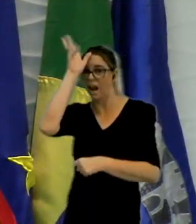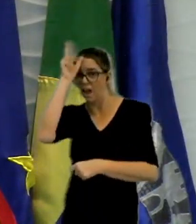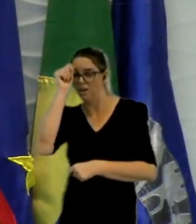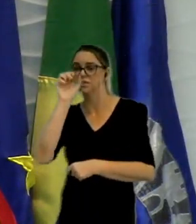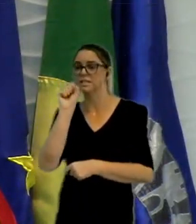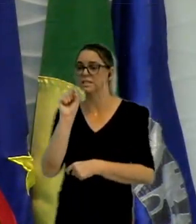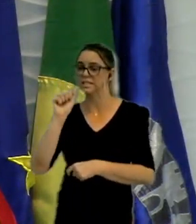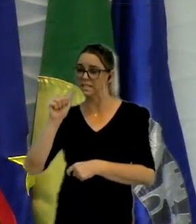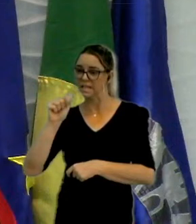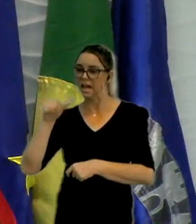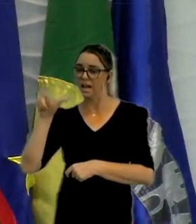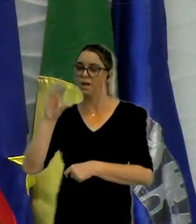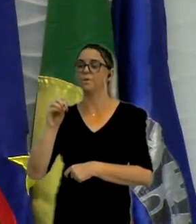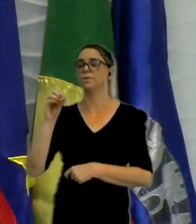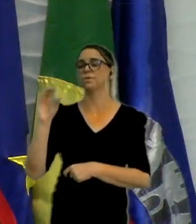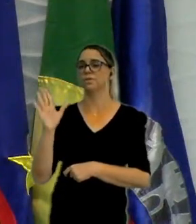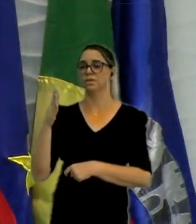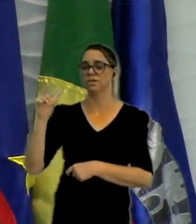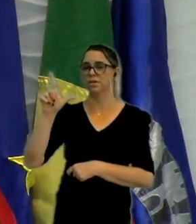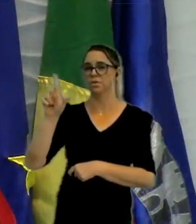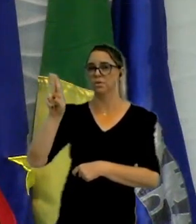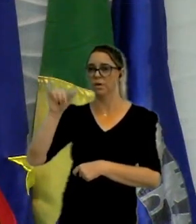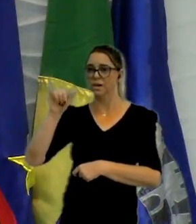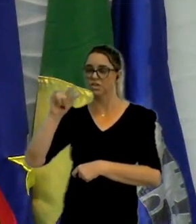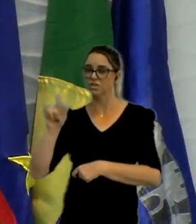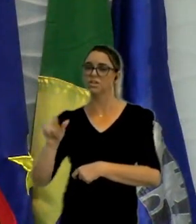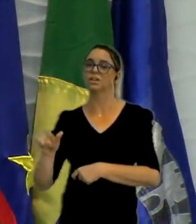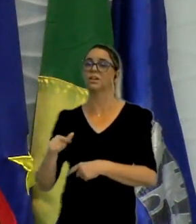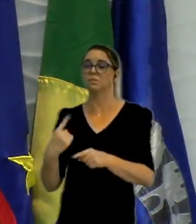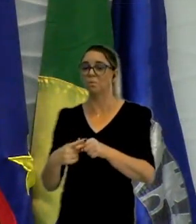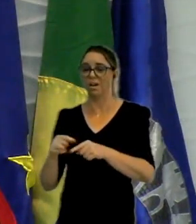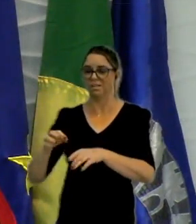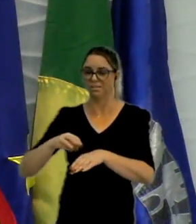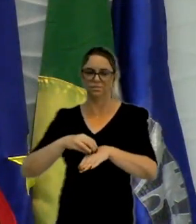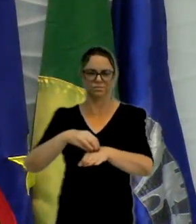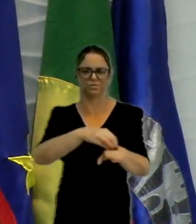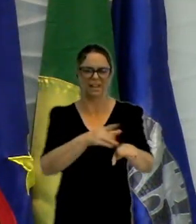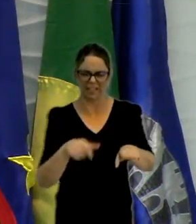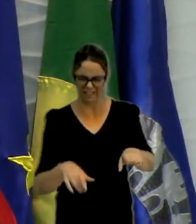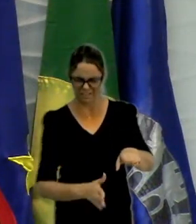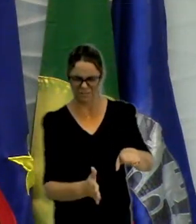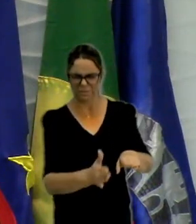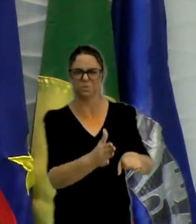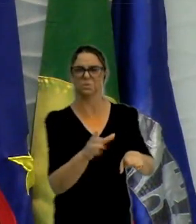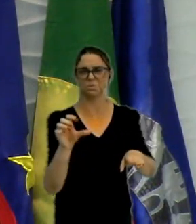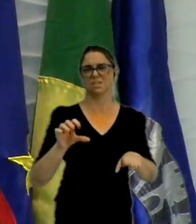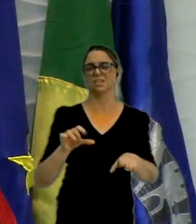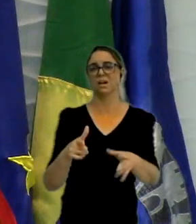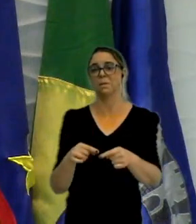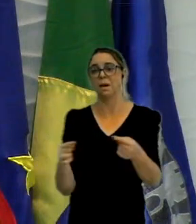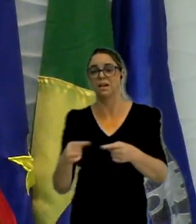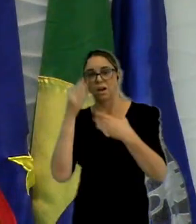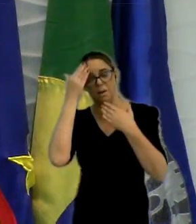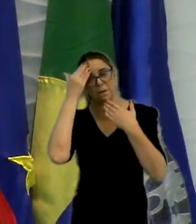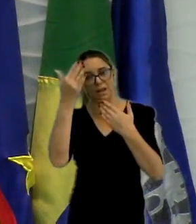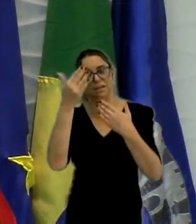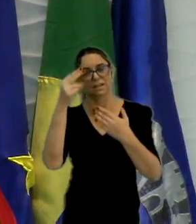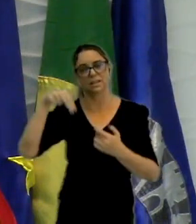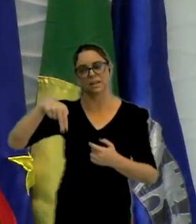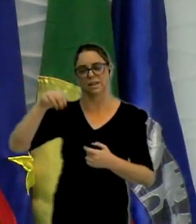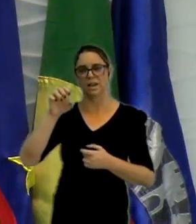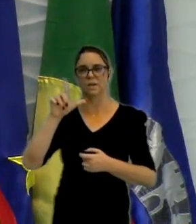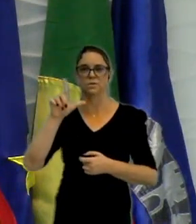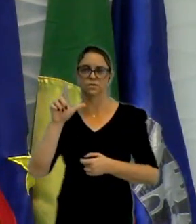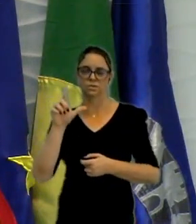casa de moto ou de carro, não conseguia sair com acesso tão ruim. Então a gente pede, agradece a seu Nelson pela parceria,